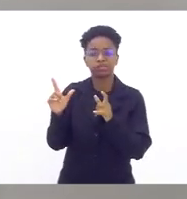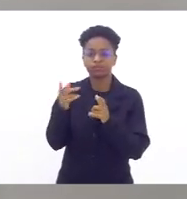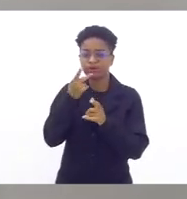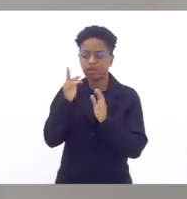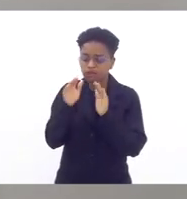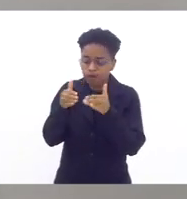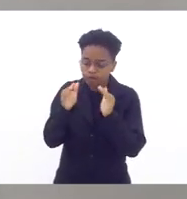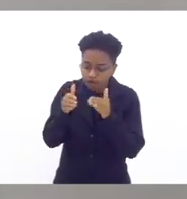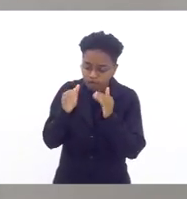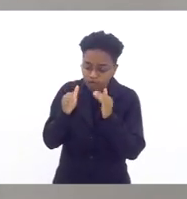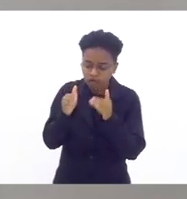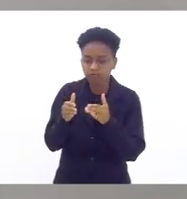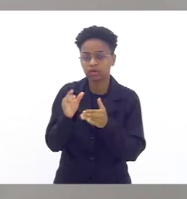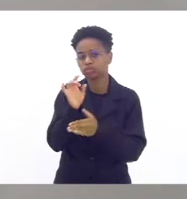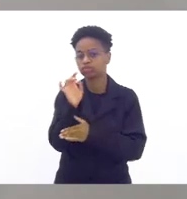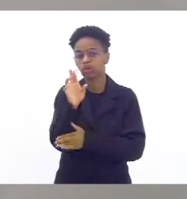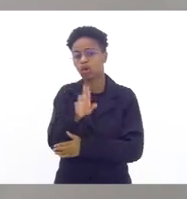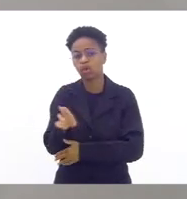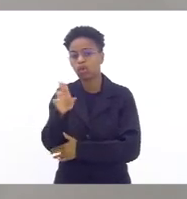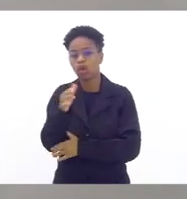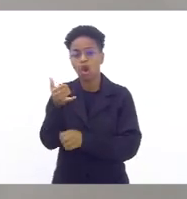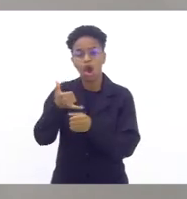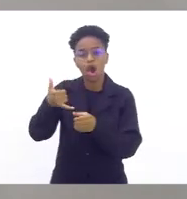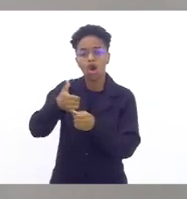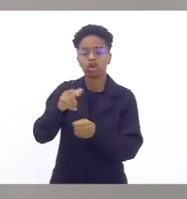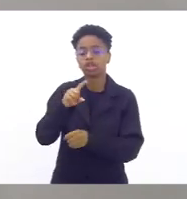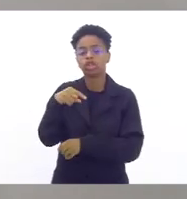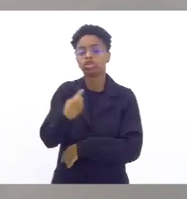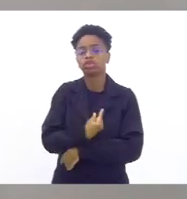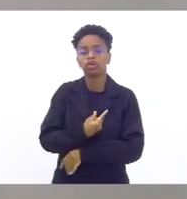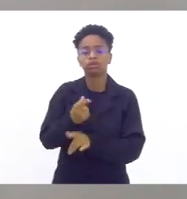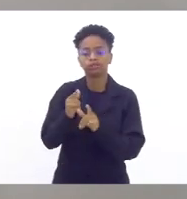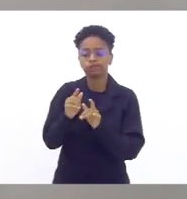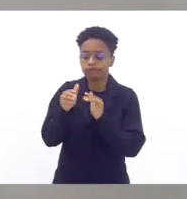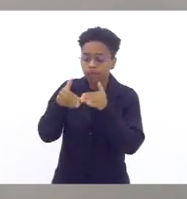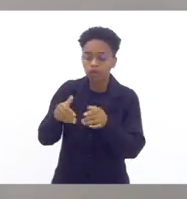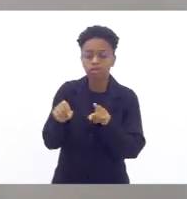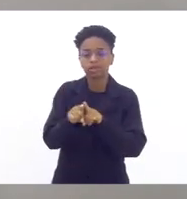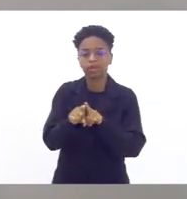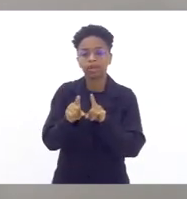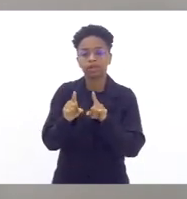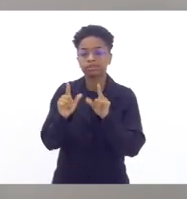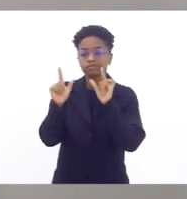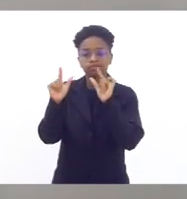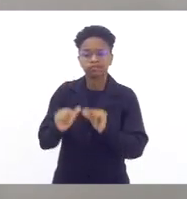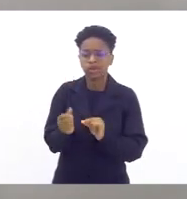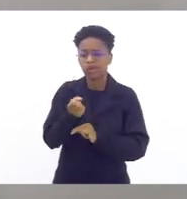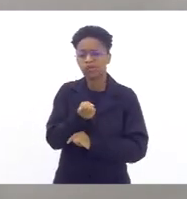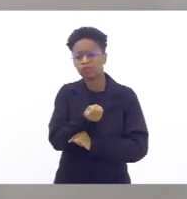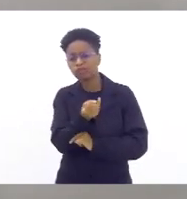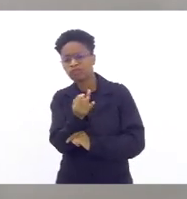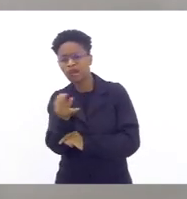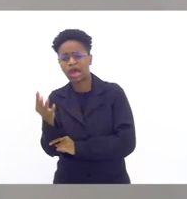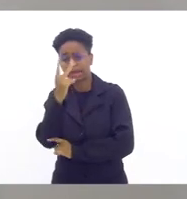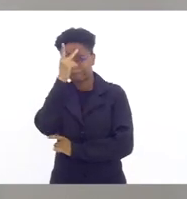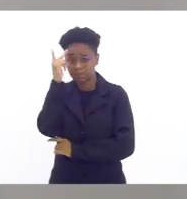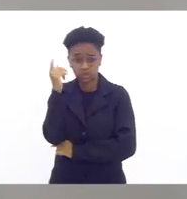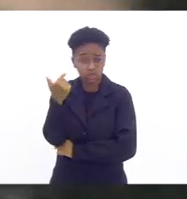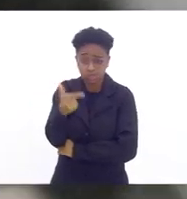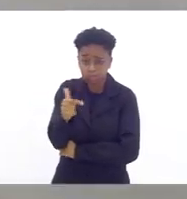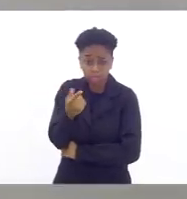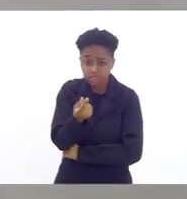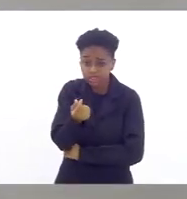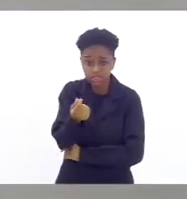assunto somente a questão do uso do Óleo a gente está reduzindo também uma quantidade enorme de pessoas que não tem